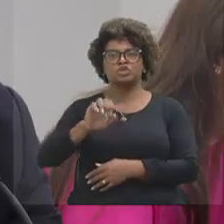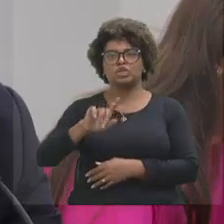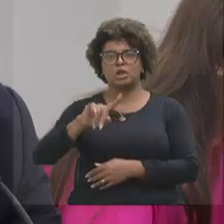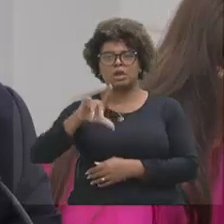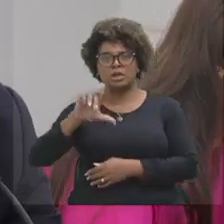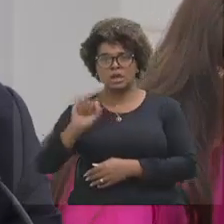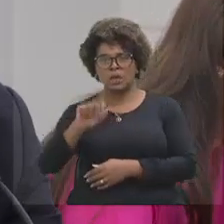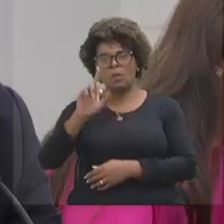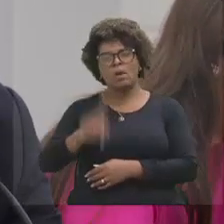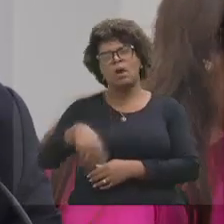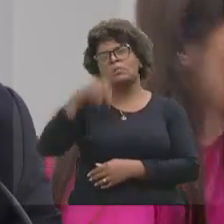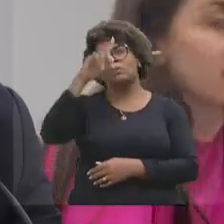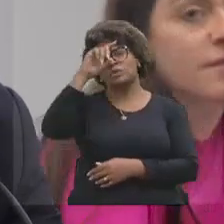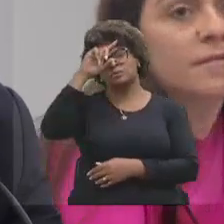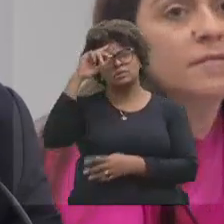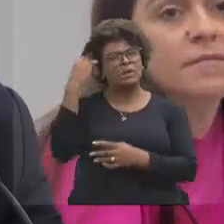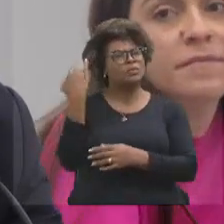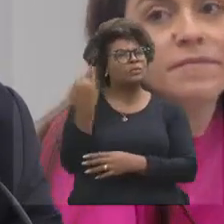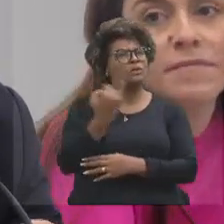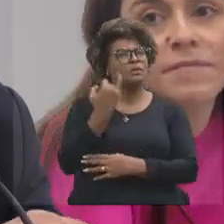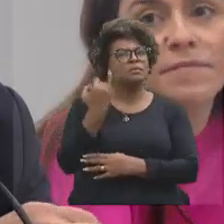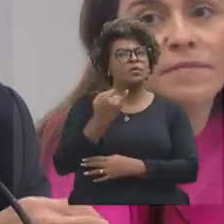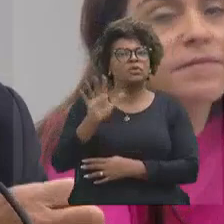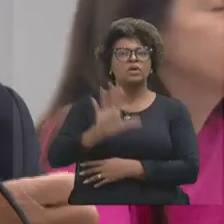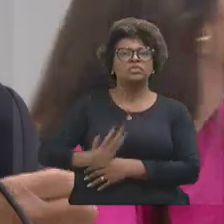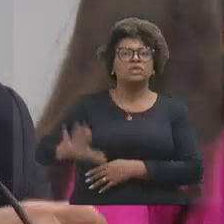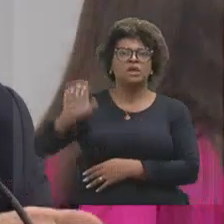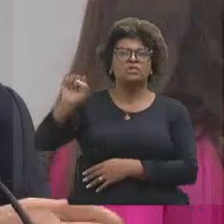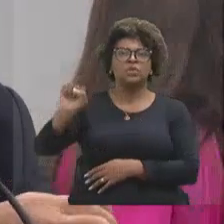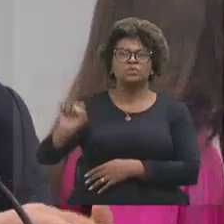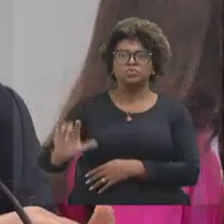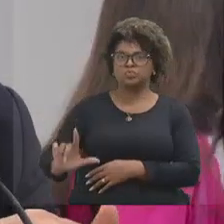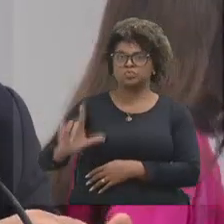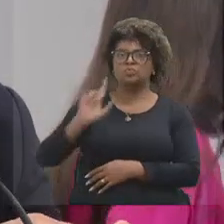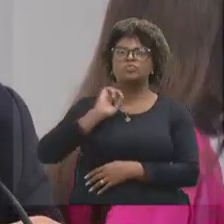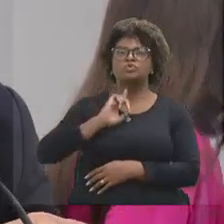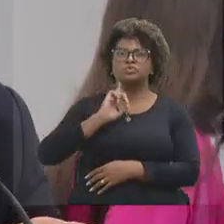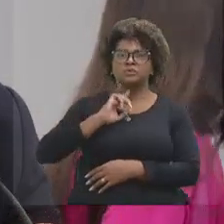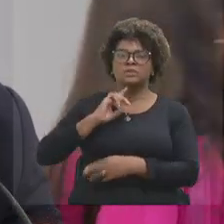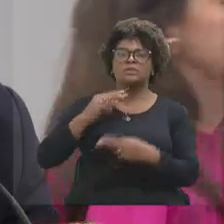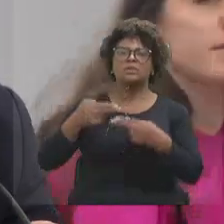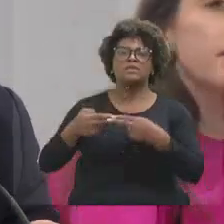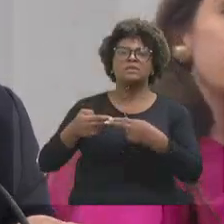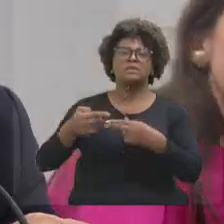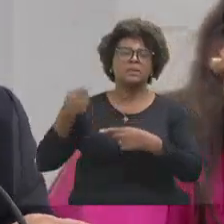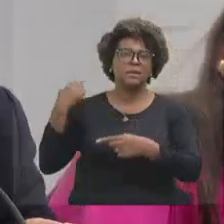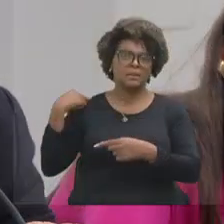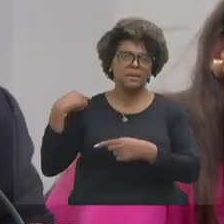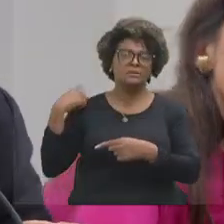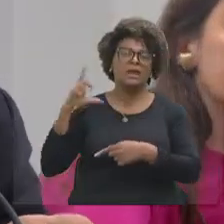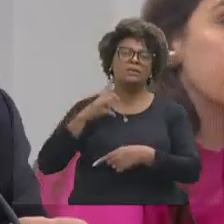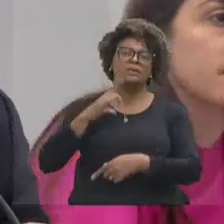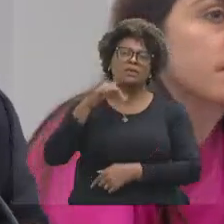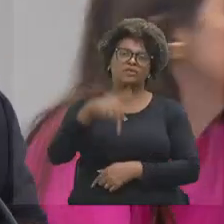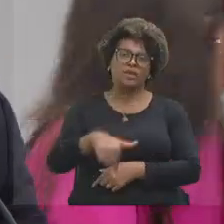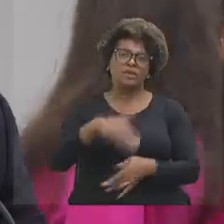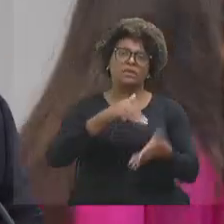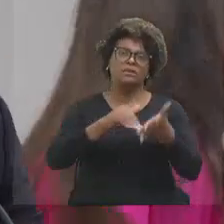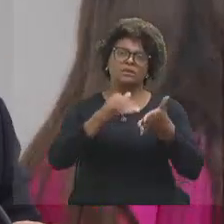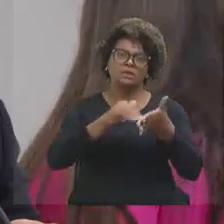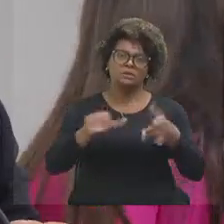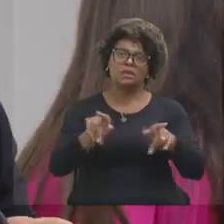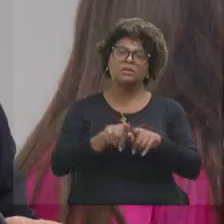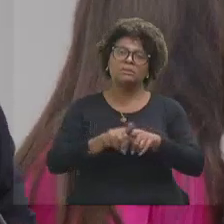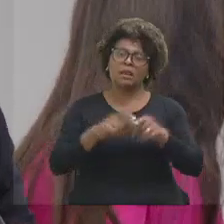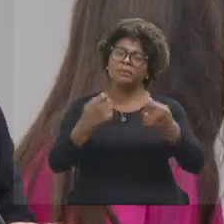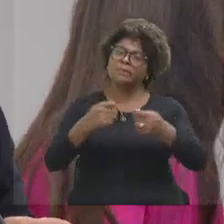uma importância muito grande aí para nossa região sul de Minas semana passada tiveram que também na secretaria precisamos